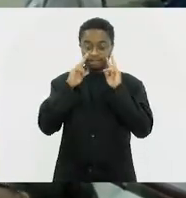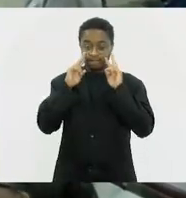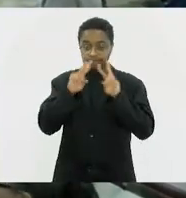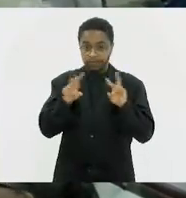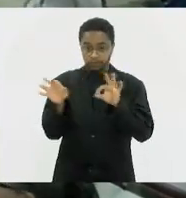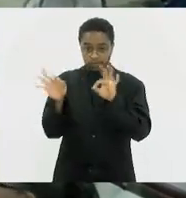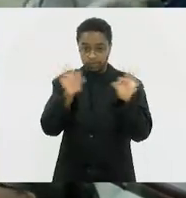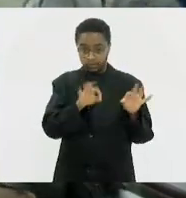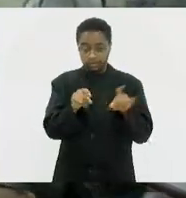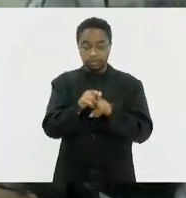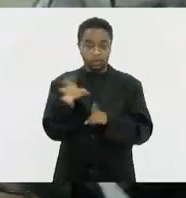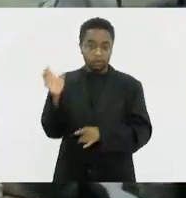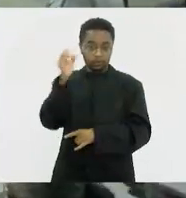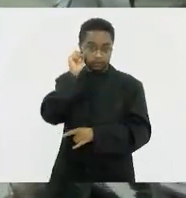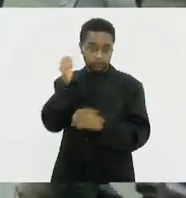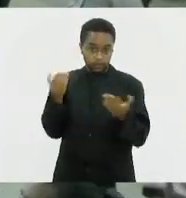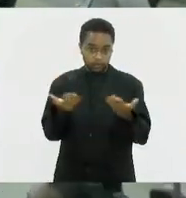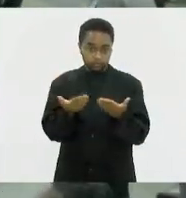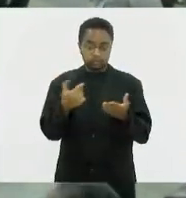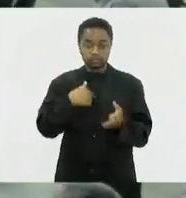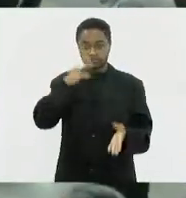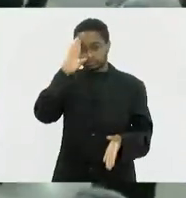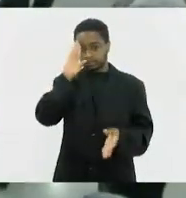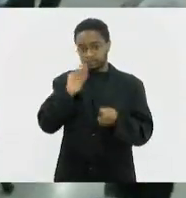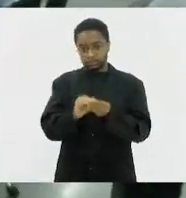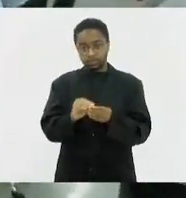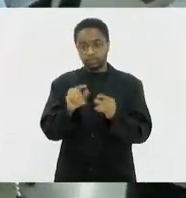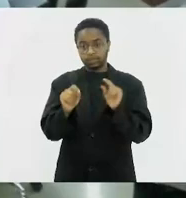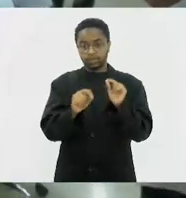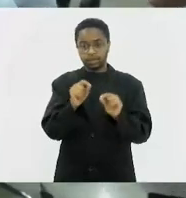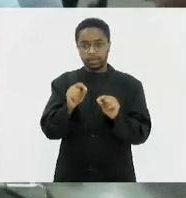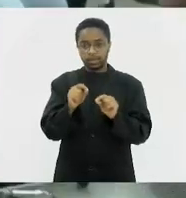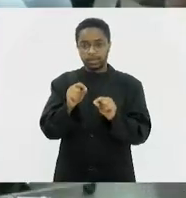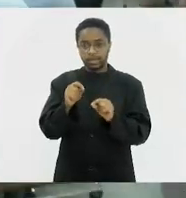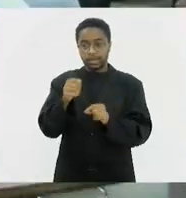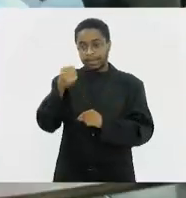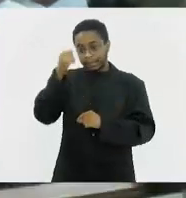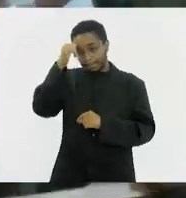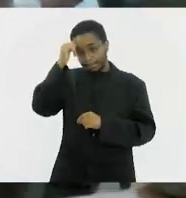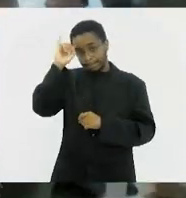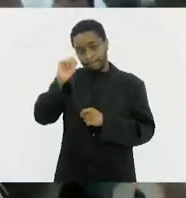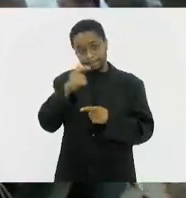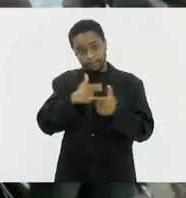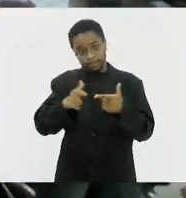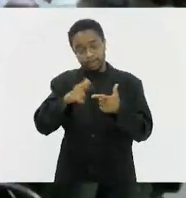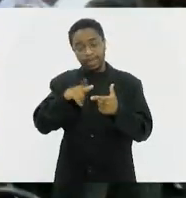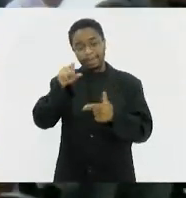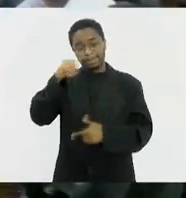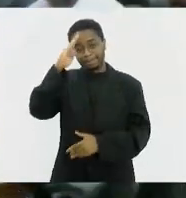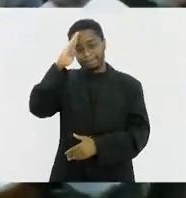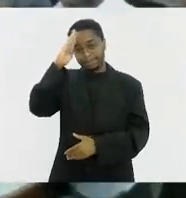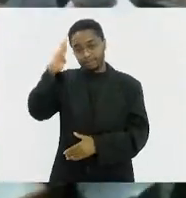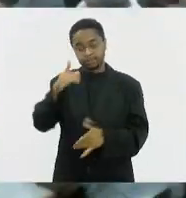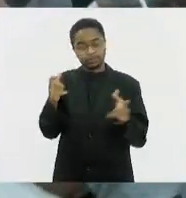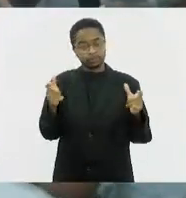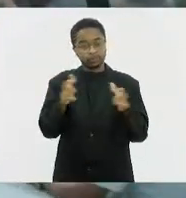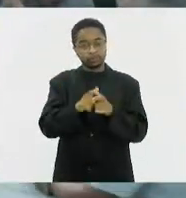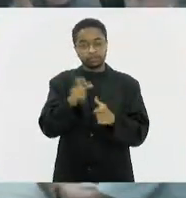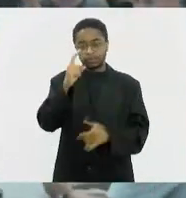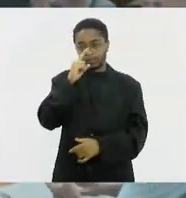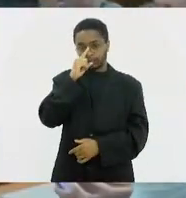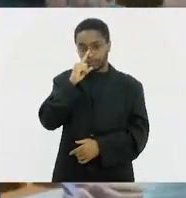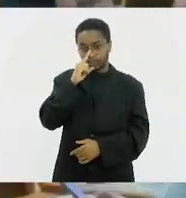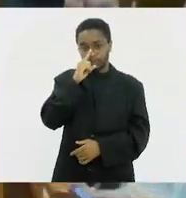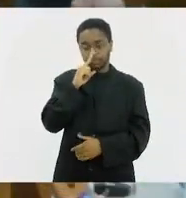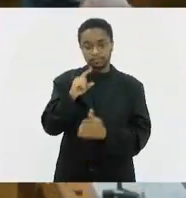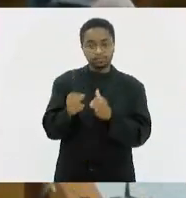aqui, concluo que a prevenção é essencial na redução de risco do